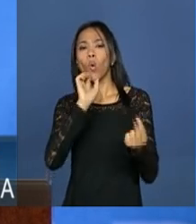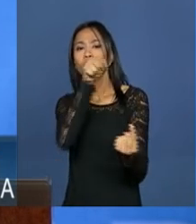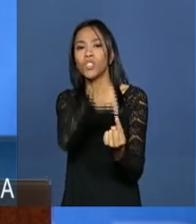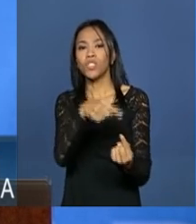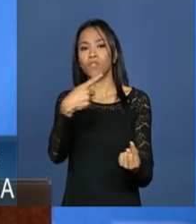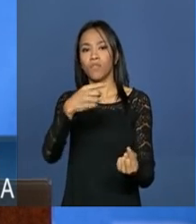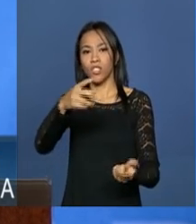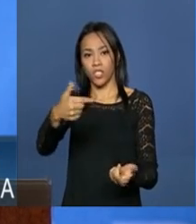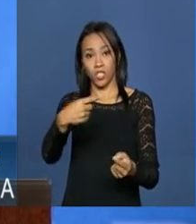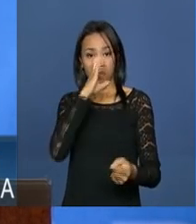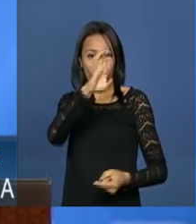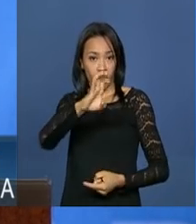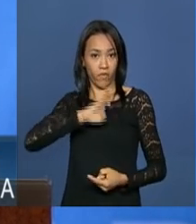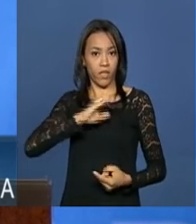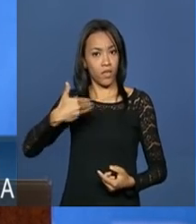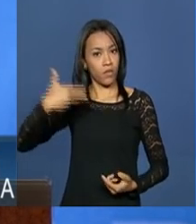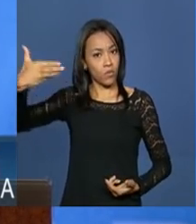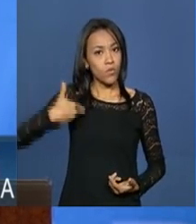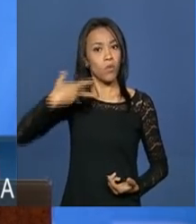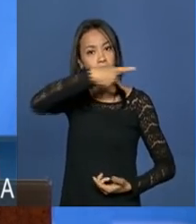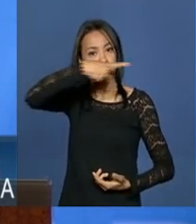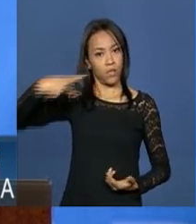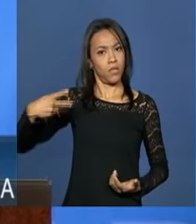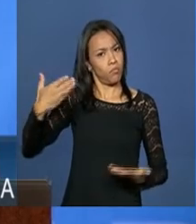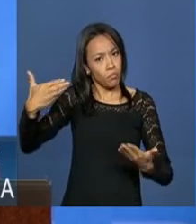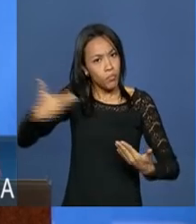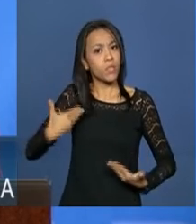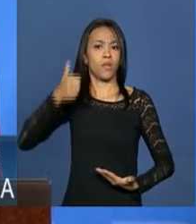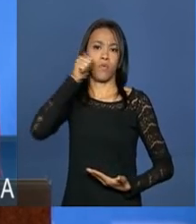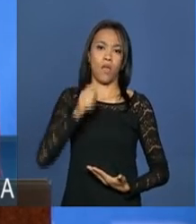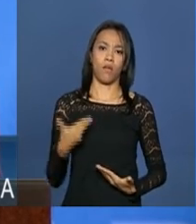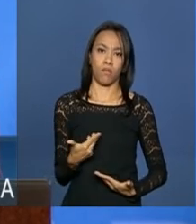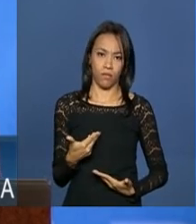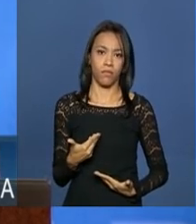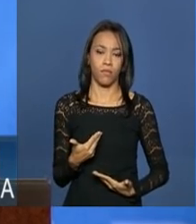ofender como presidenta, justamente por ser mulher.